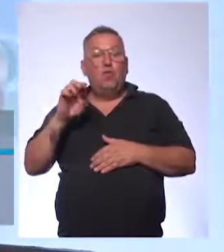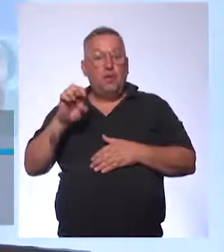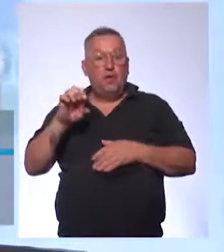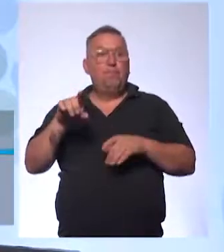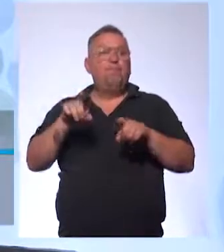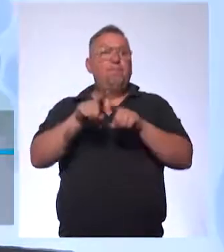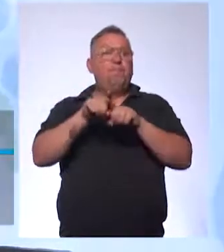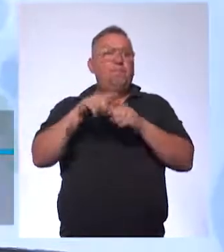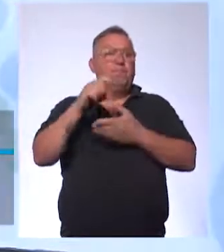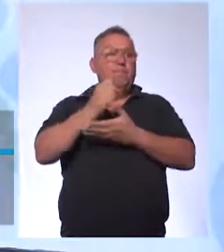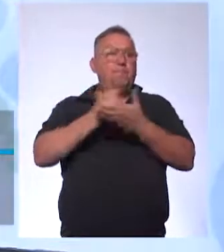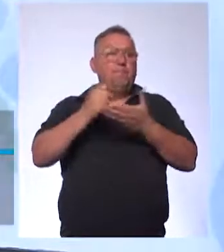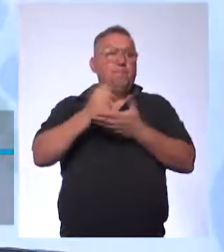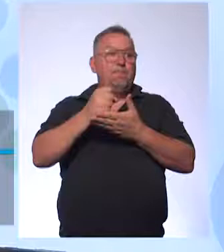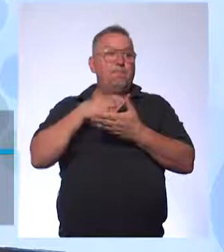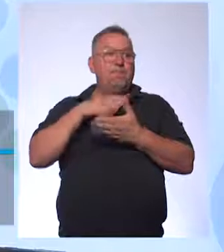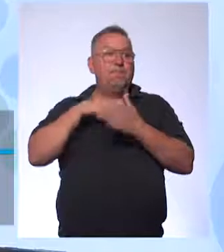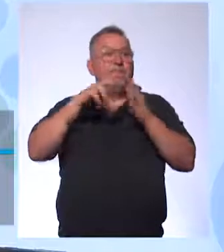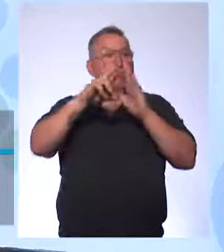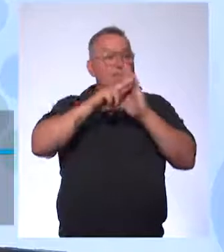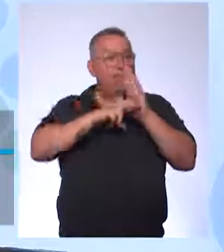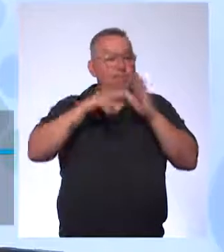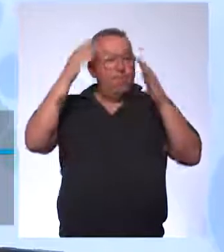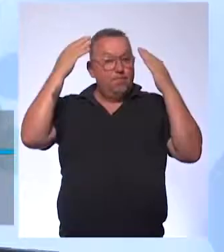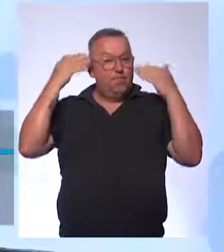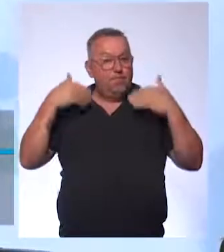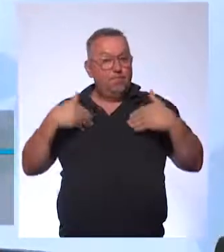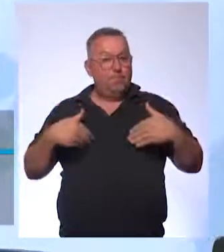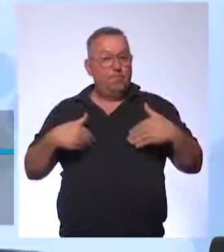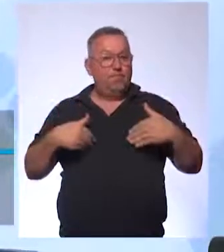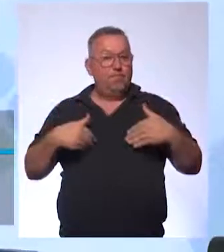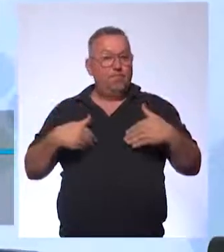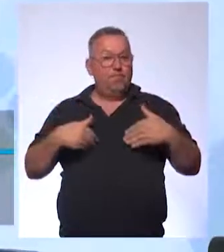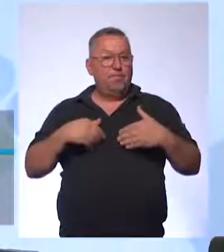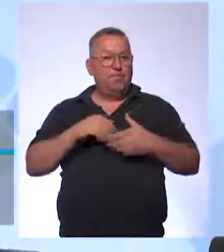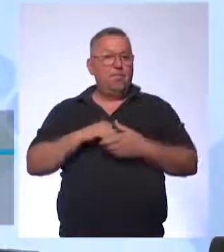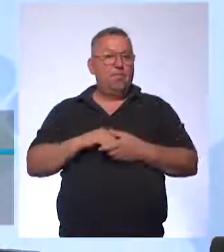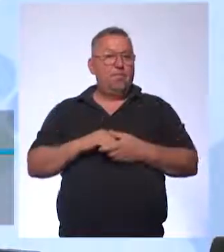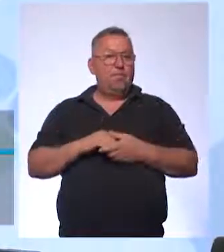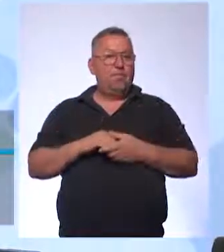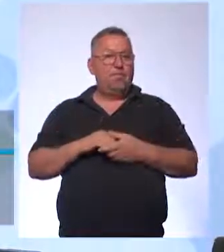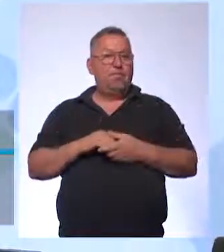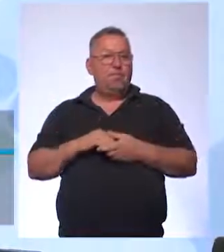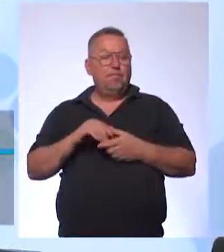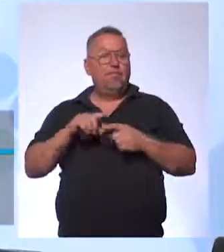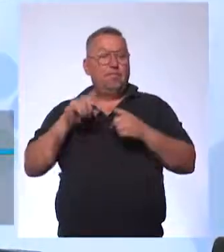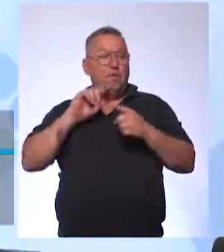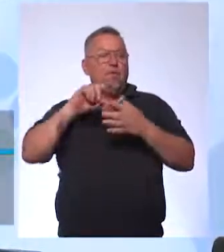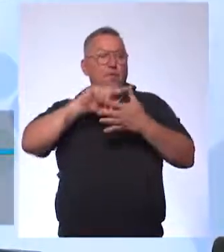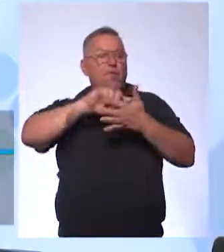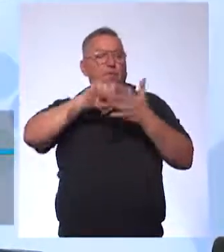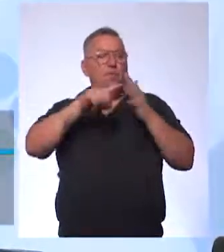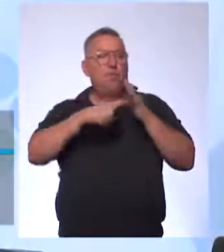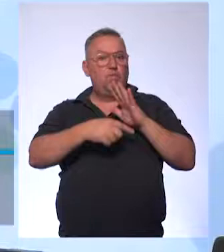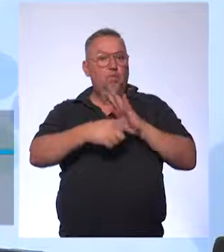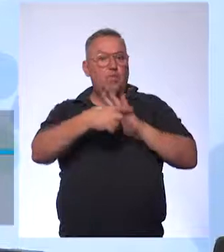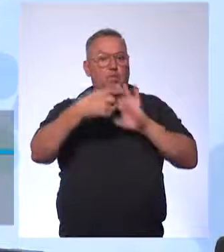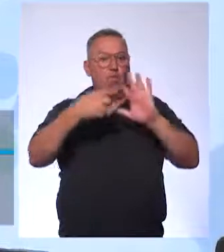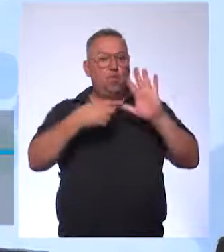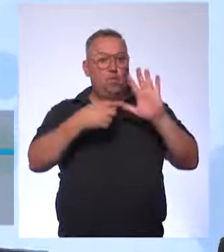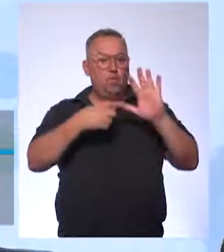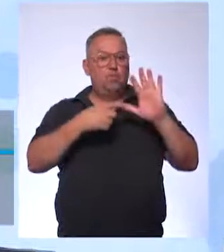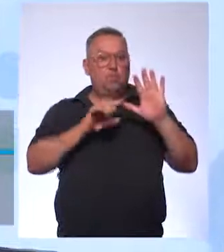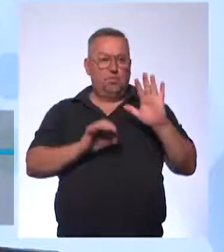Então, basicamente, essa seria a receita do ser vivo, né? Que a gente chama de CHOMPS: carbono, hidrogênio, oxigênio, nitrogênio,